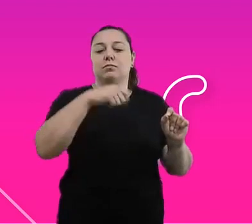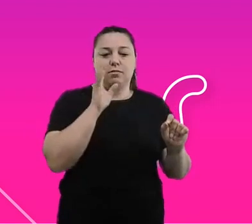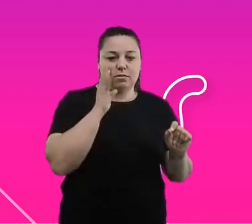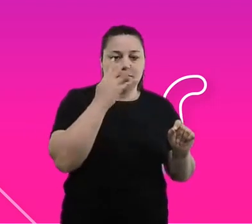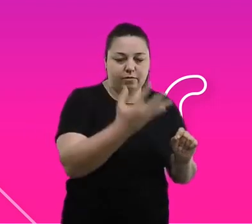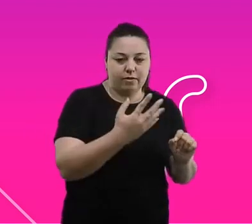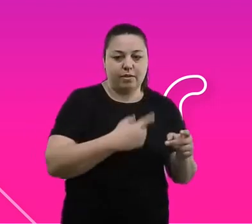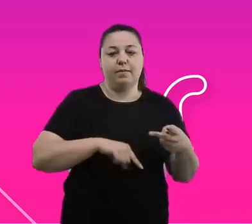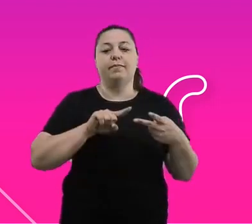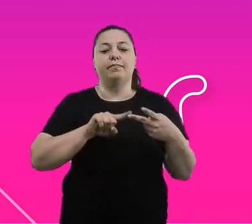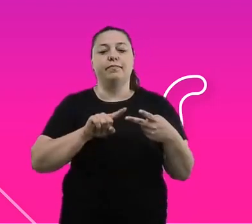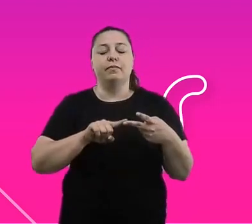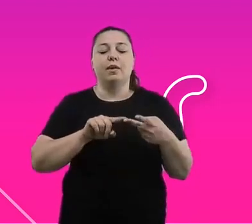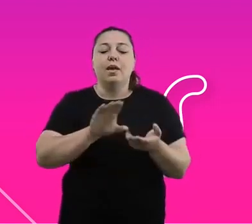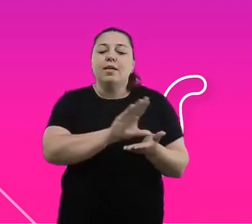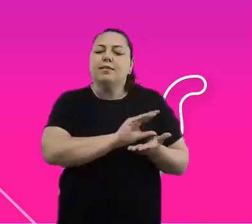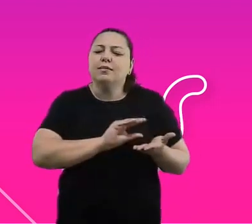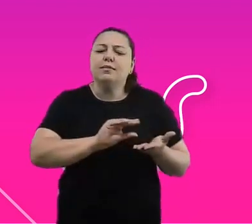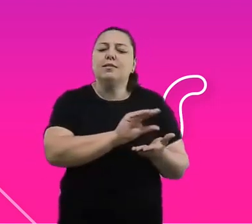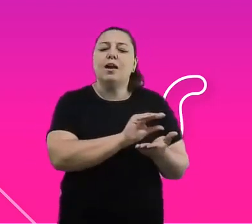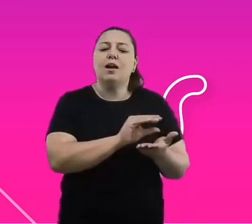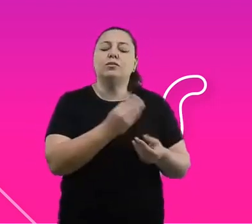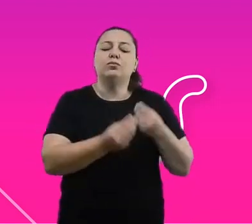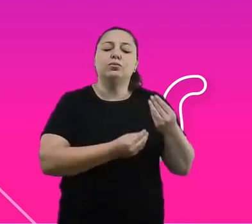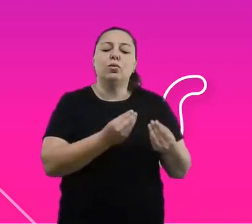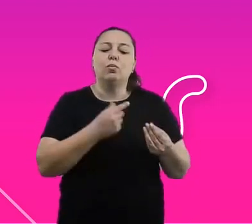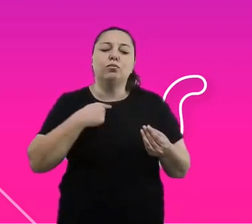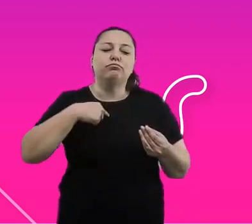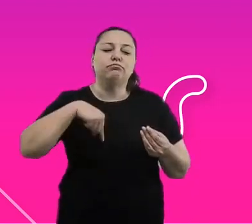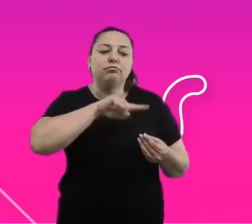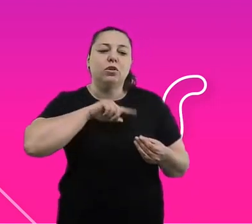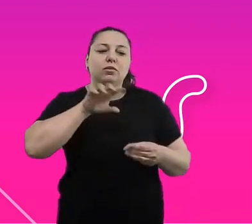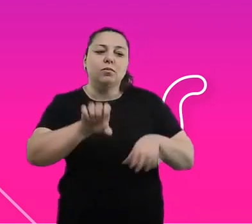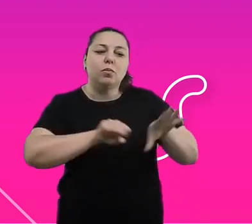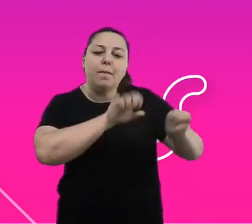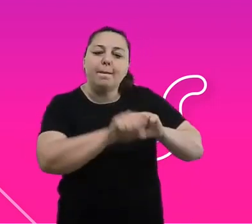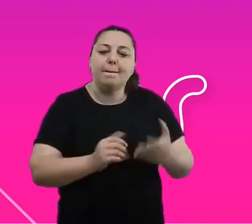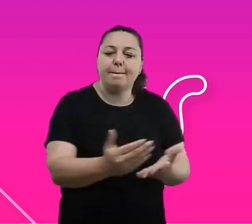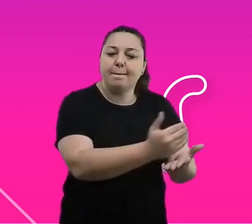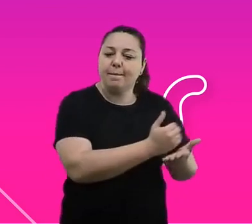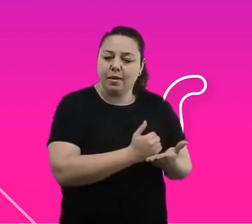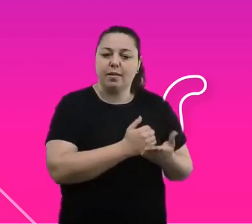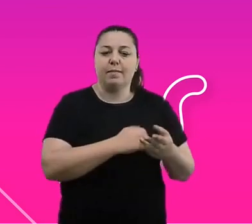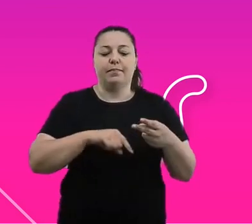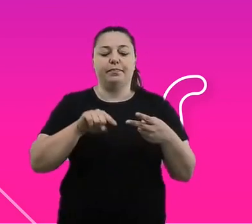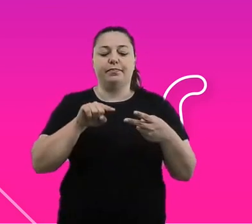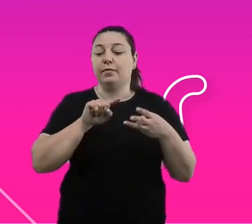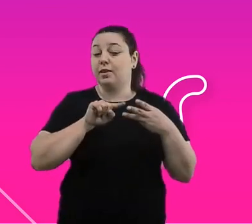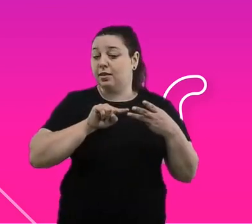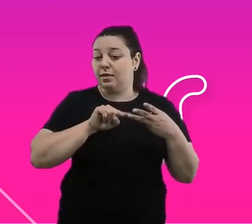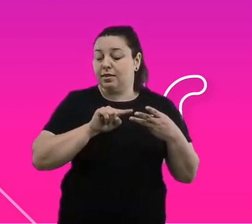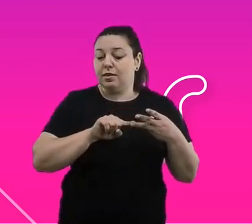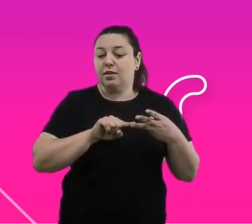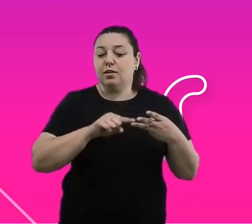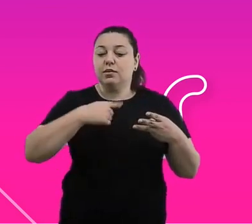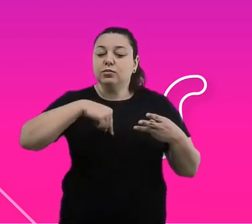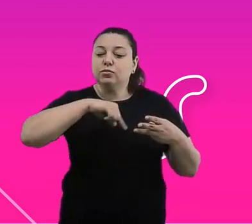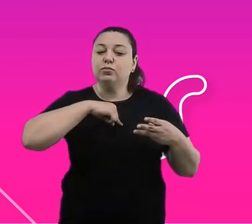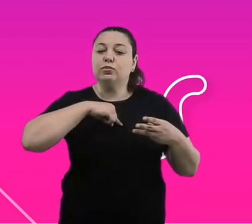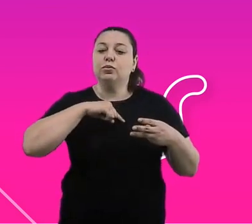que seriam dados acessíveis para a gente poder utilizar, e qual produto que nós íamos querer entregar no final